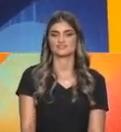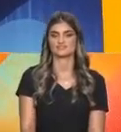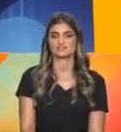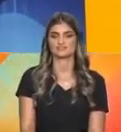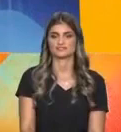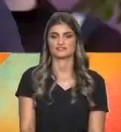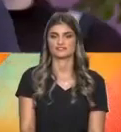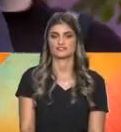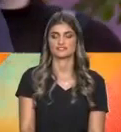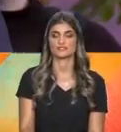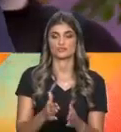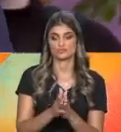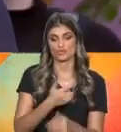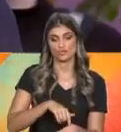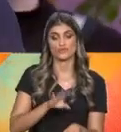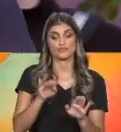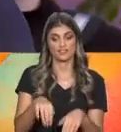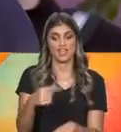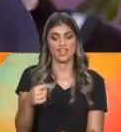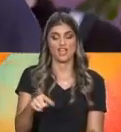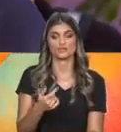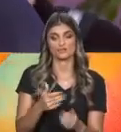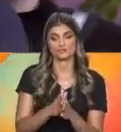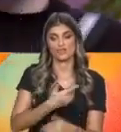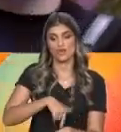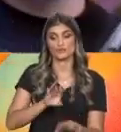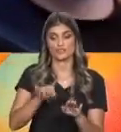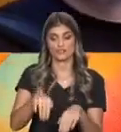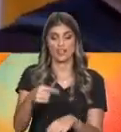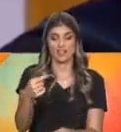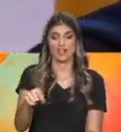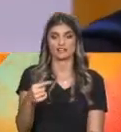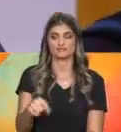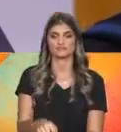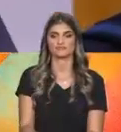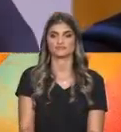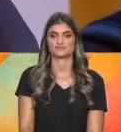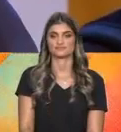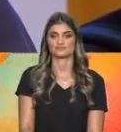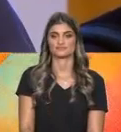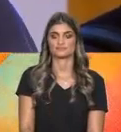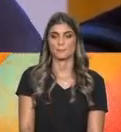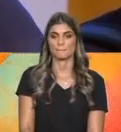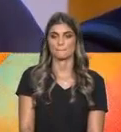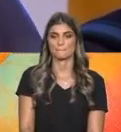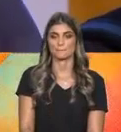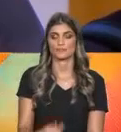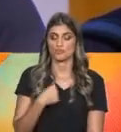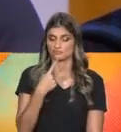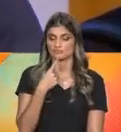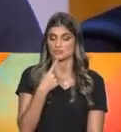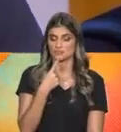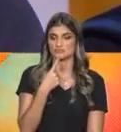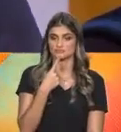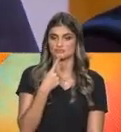Todos nós temos um fim, todos nós temos um fim. Cristo nos deu entender,